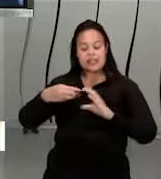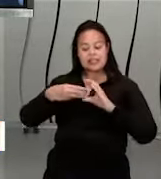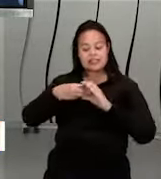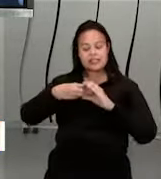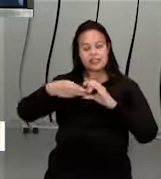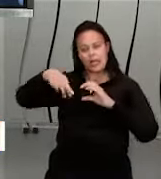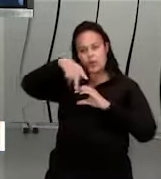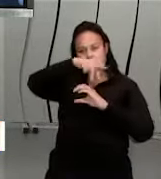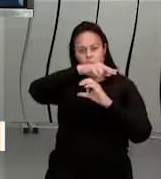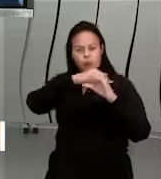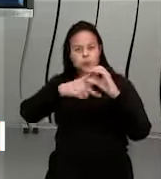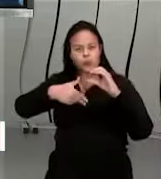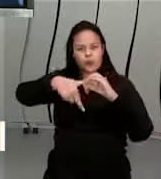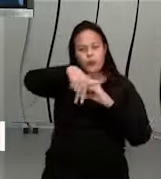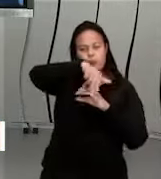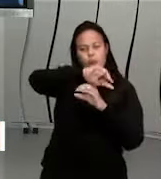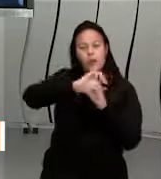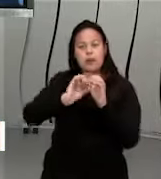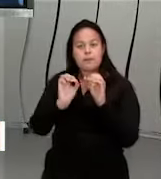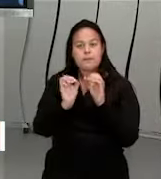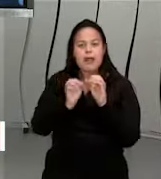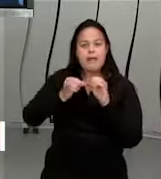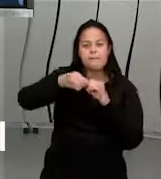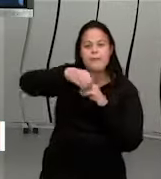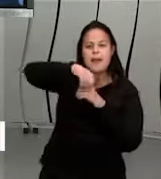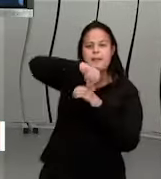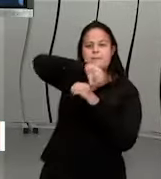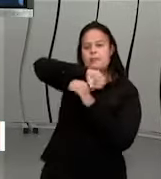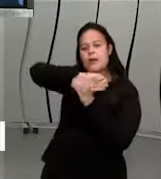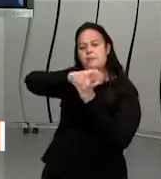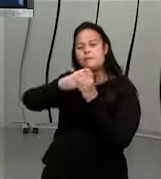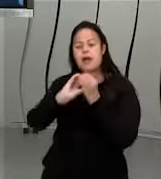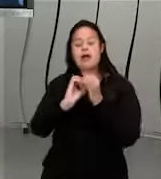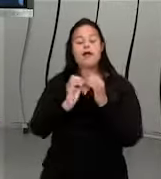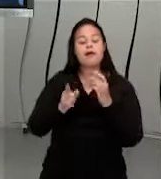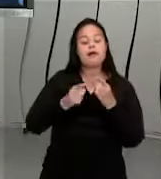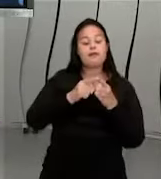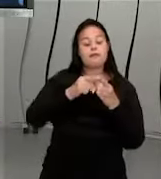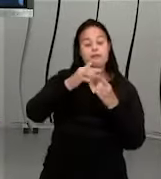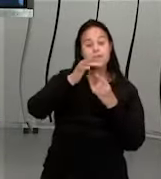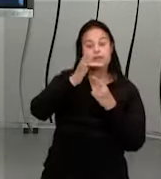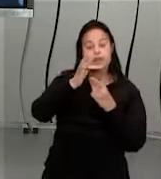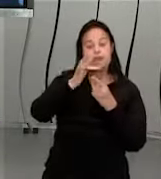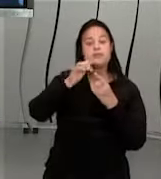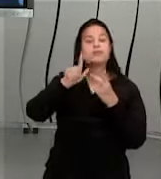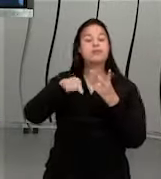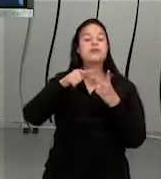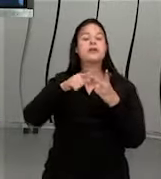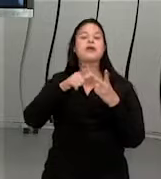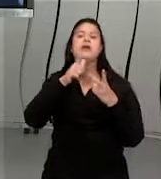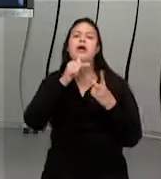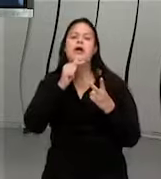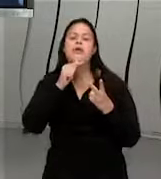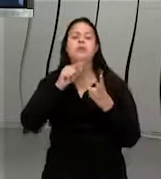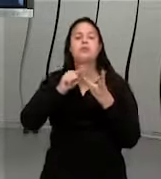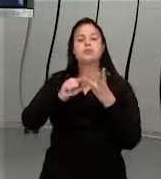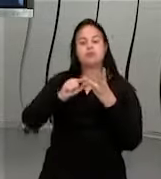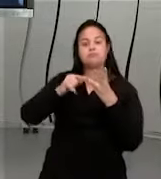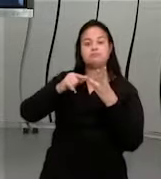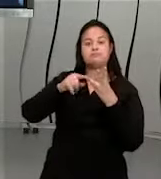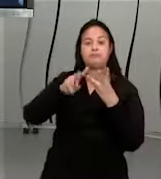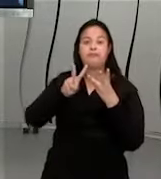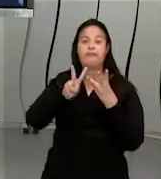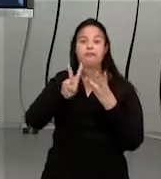matriz extracelular vai ser composta de fibras e também de substâncias, como água, vitaminas, substâncias que as